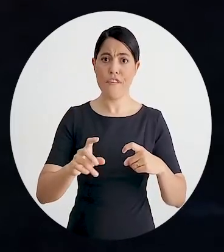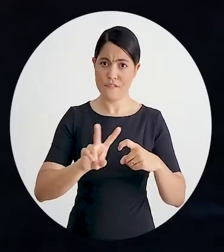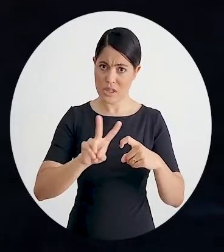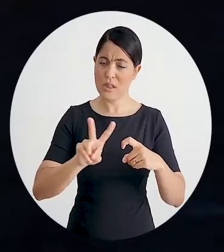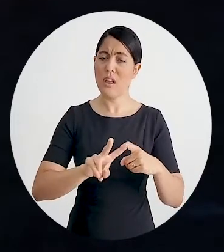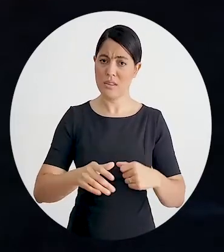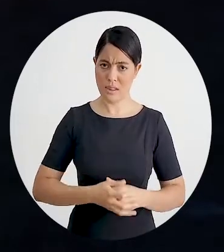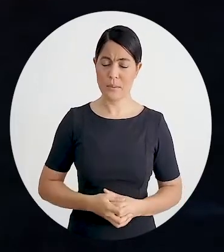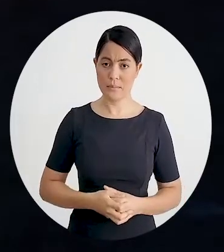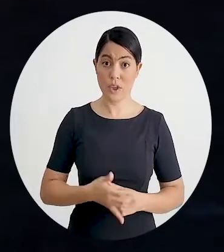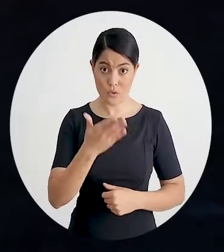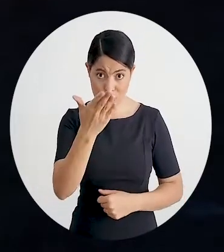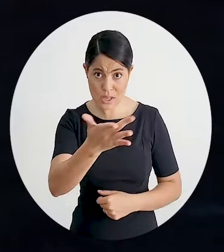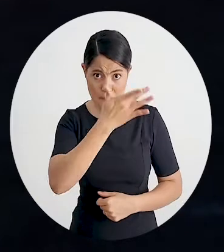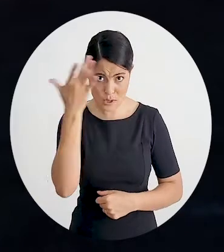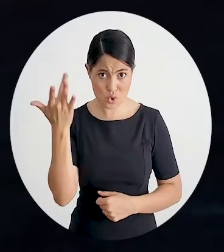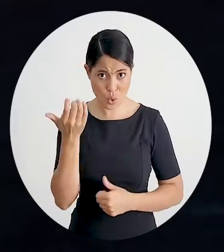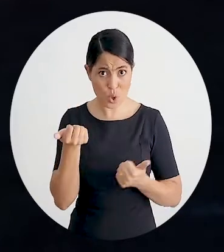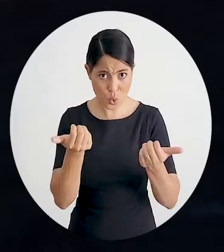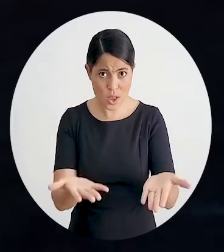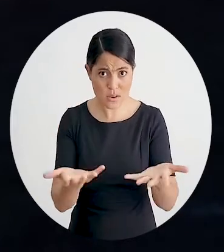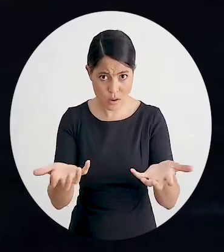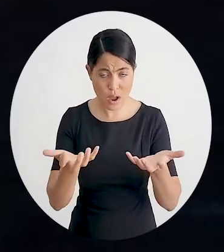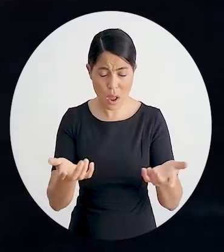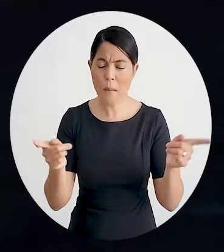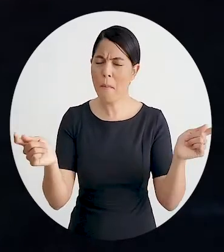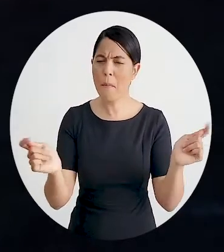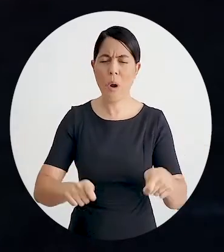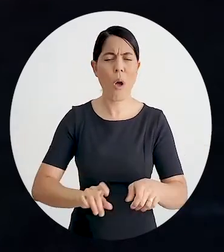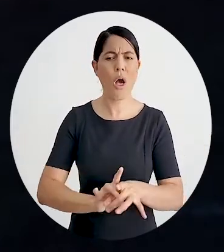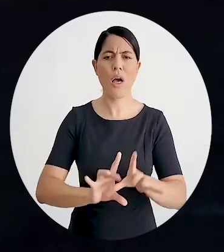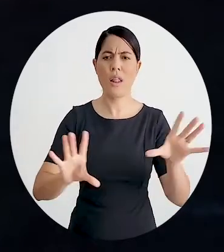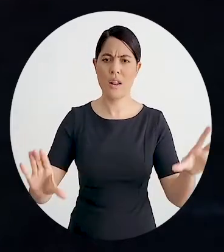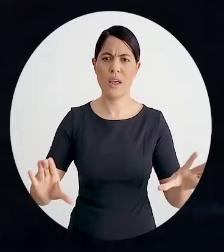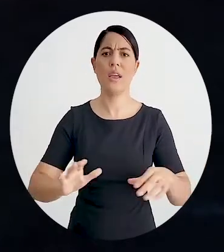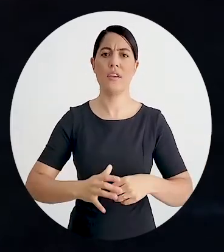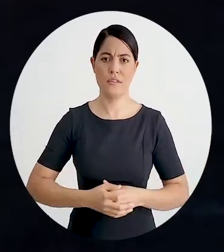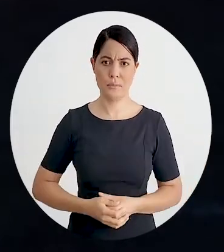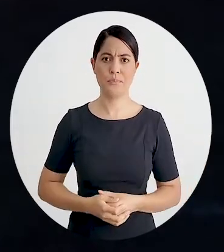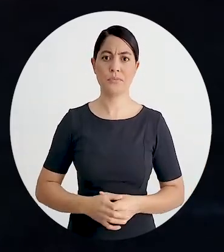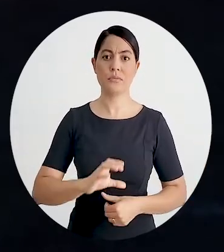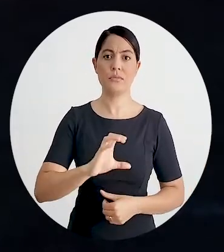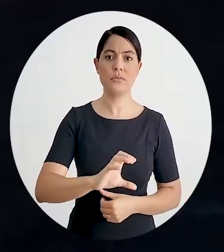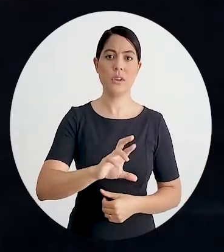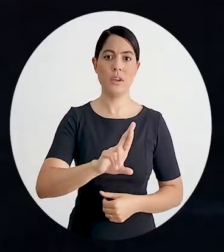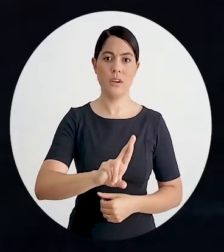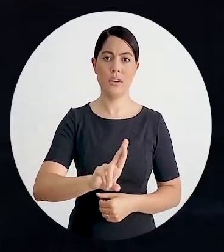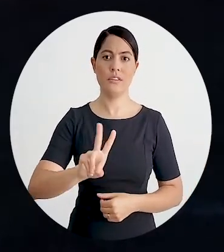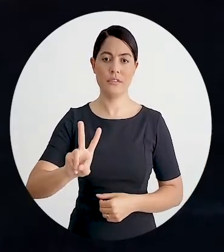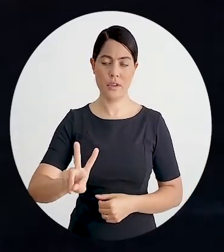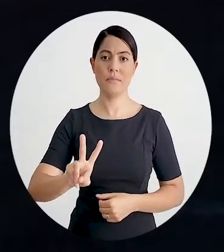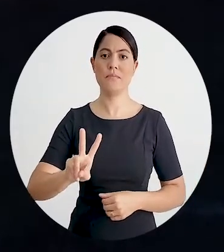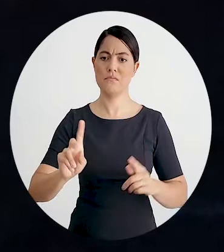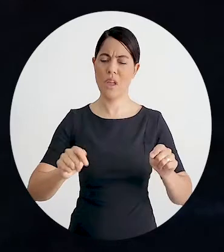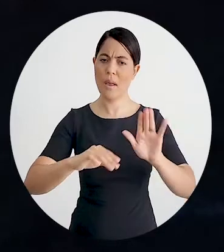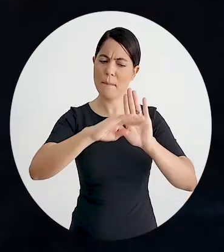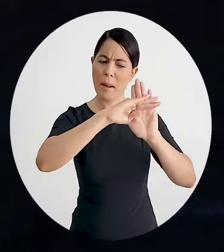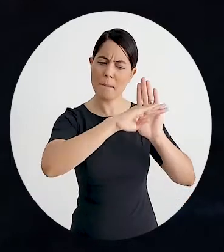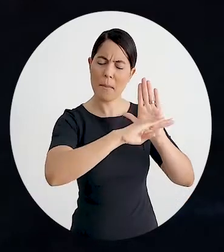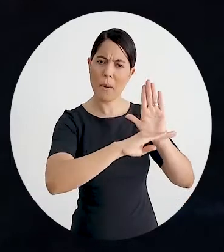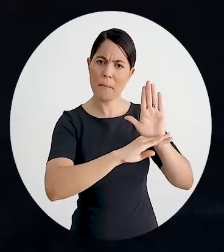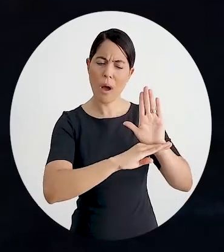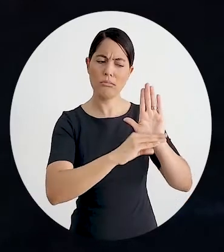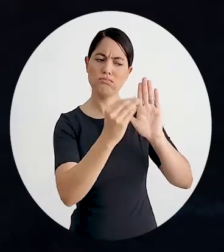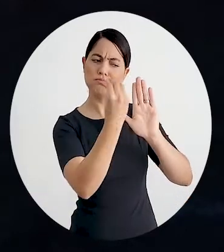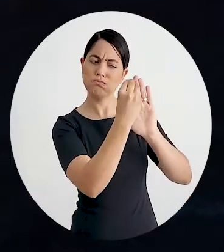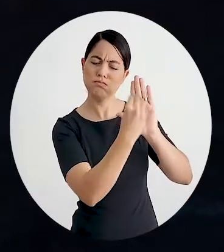o site do Conselho Regional de Medicina Veterinária. Lá tem a lista do material que é necessário e